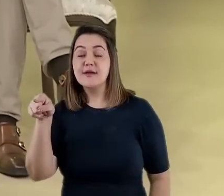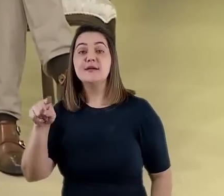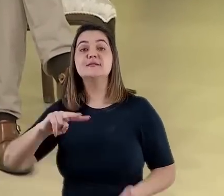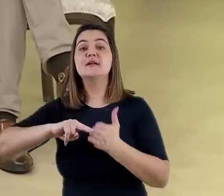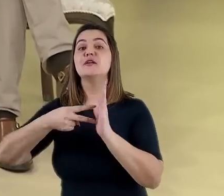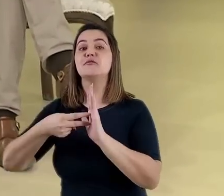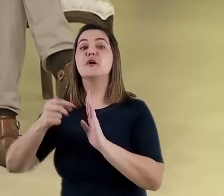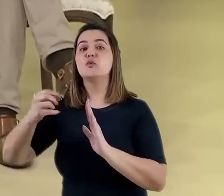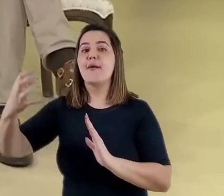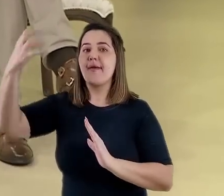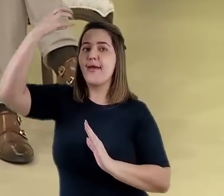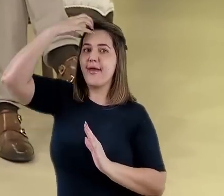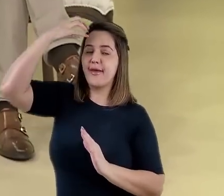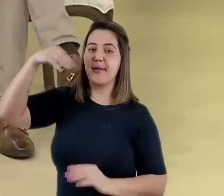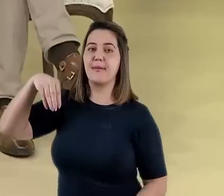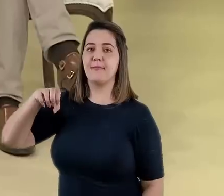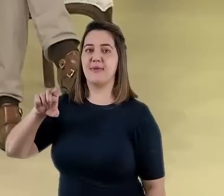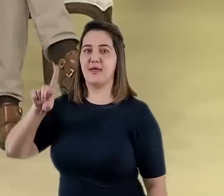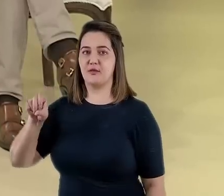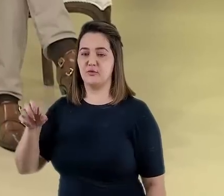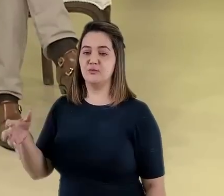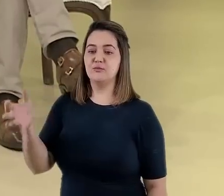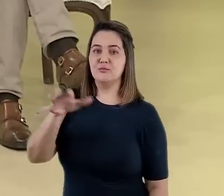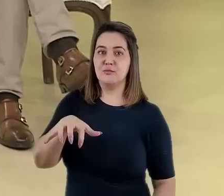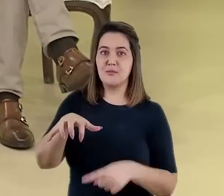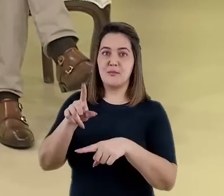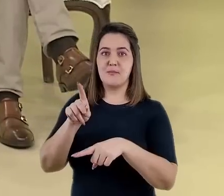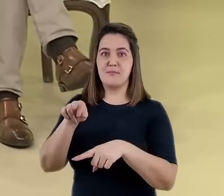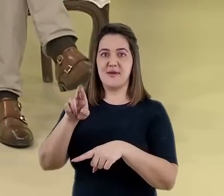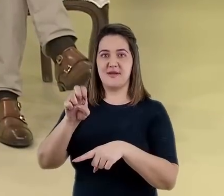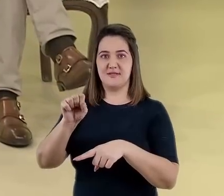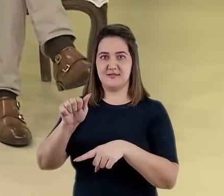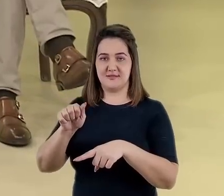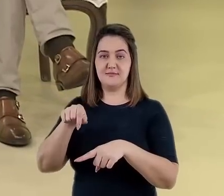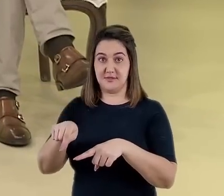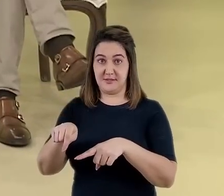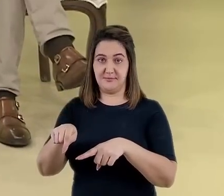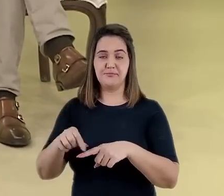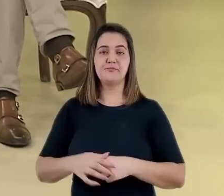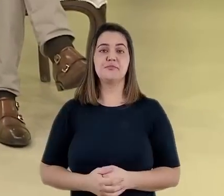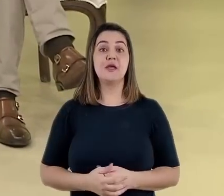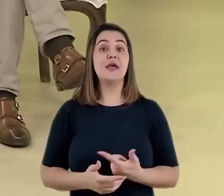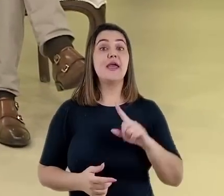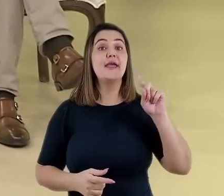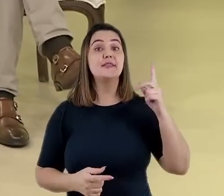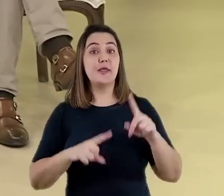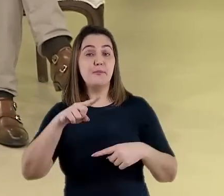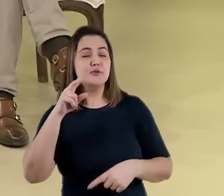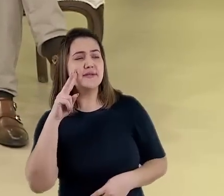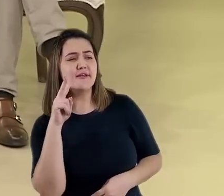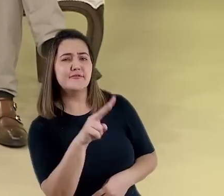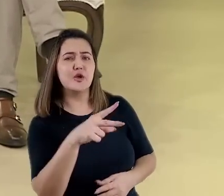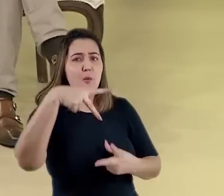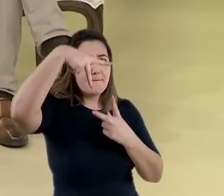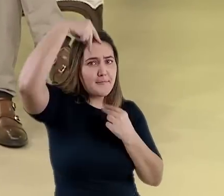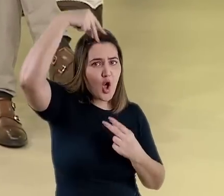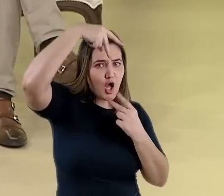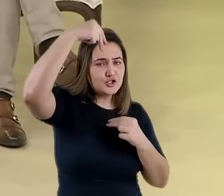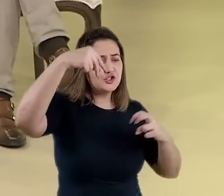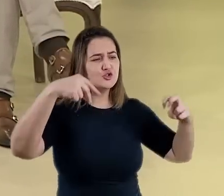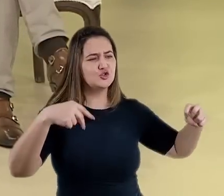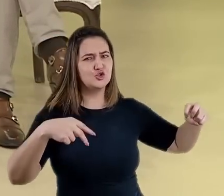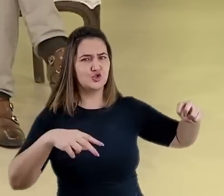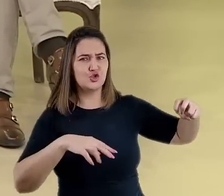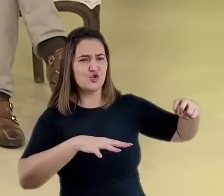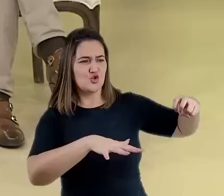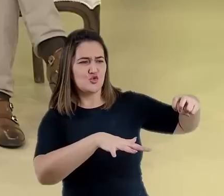os reis da Média e da Pérsia. Ele então viu em seguida um bode que representava o rei ou o reino da